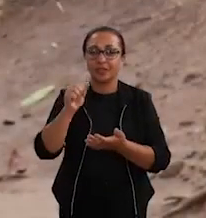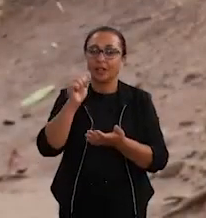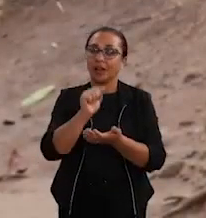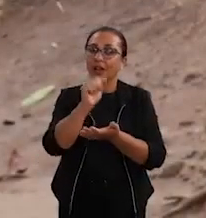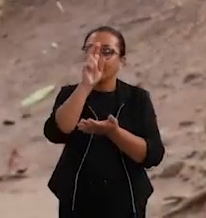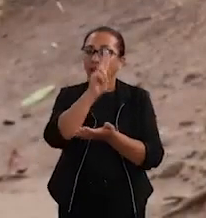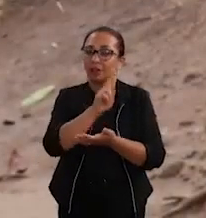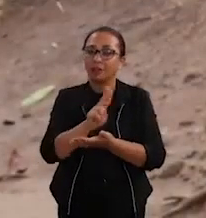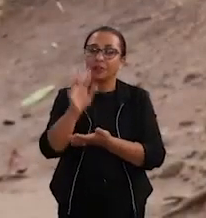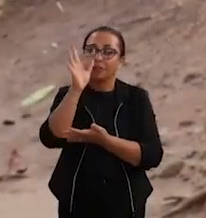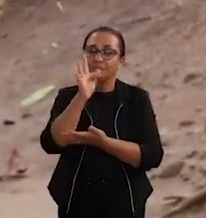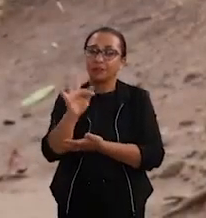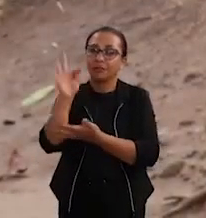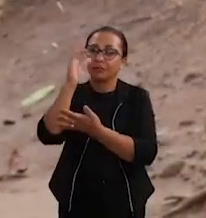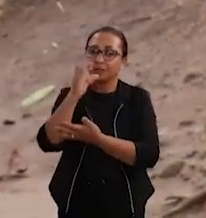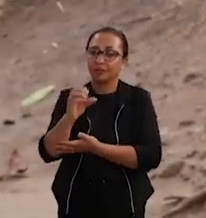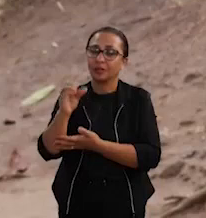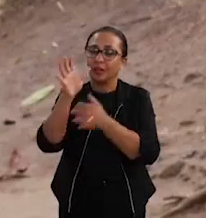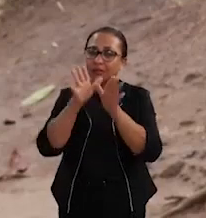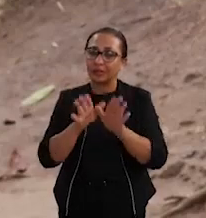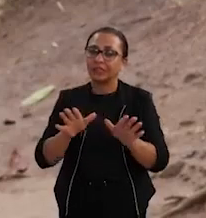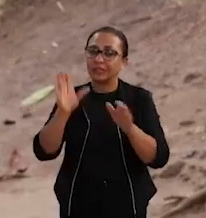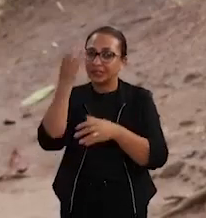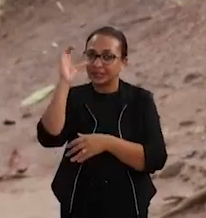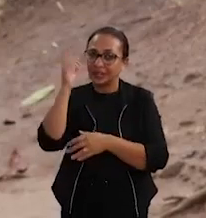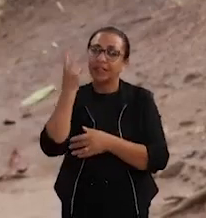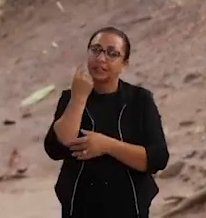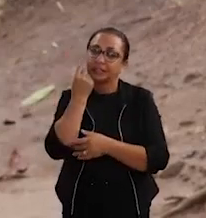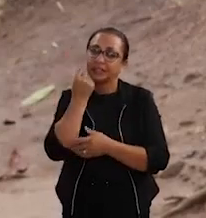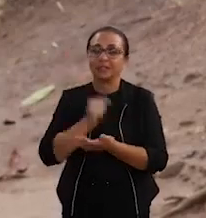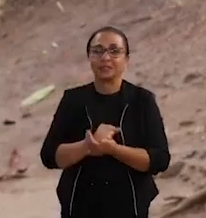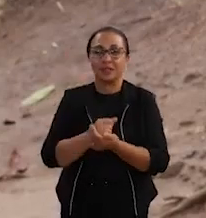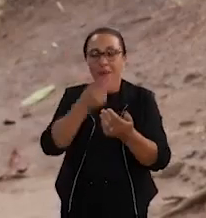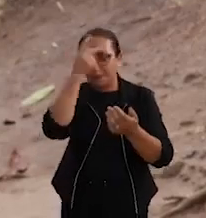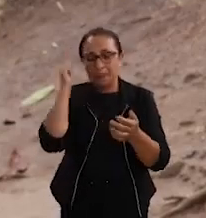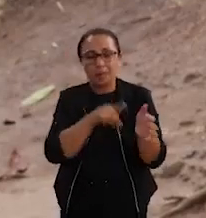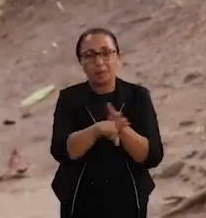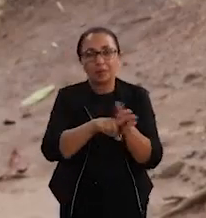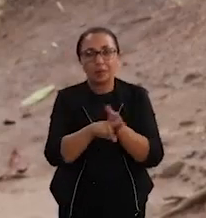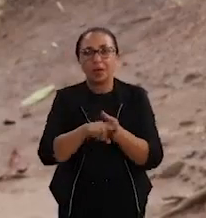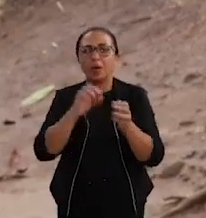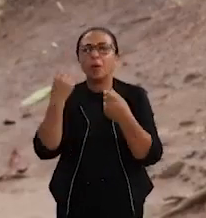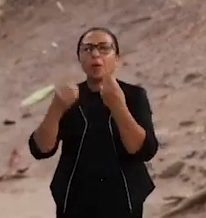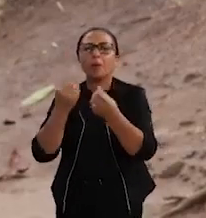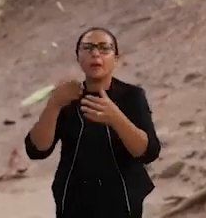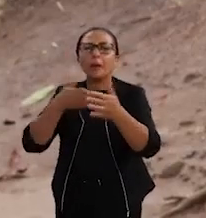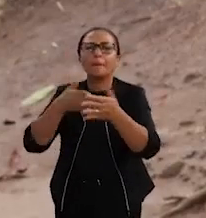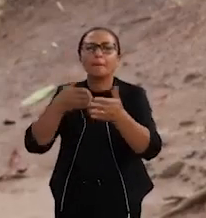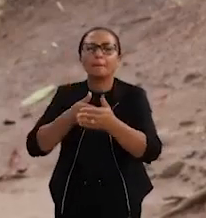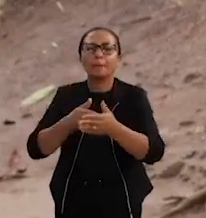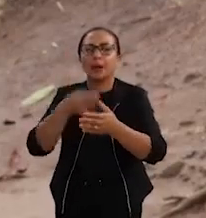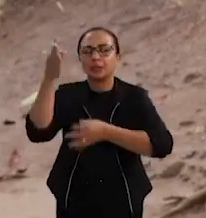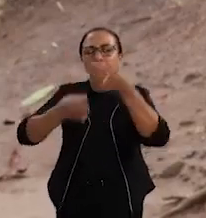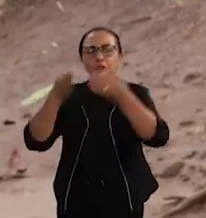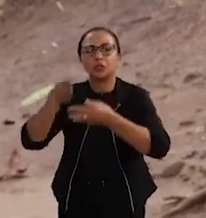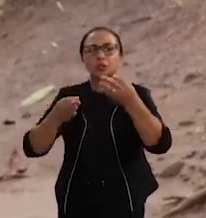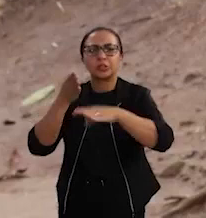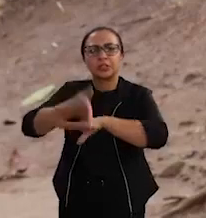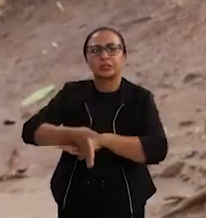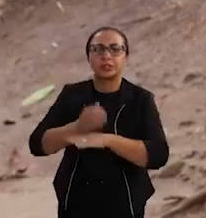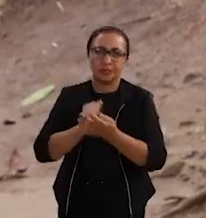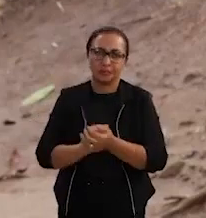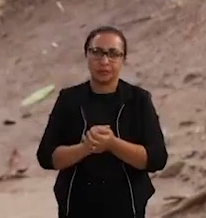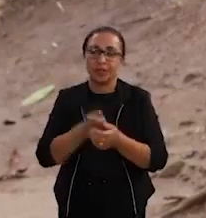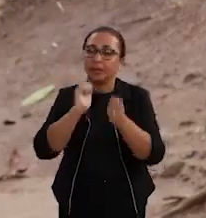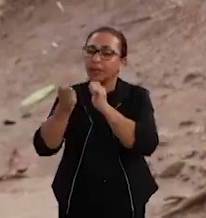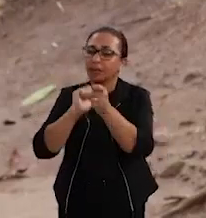Na Universidade Federal do Cariri, no sul do Ceará, pesquisadoras investigam quais fatores impedem o acesso à justiça. A